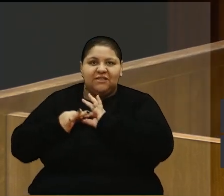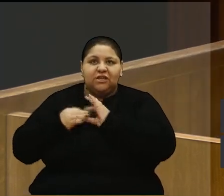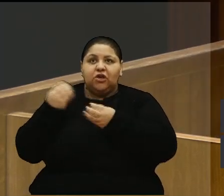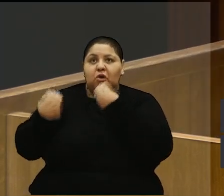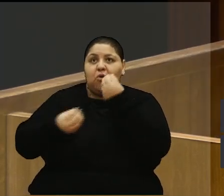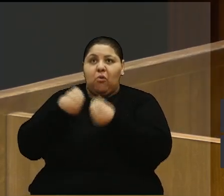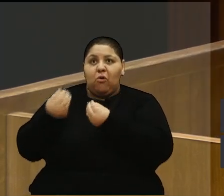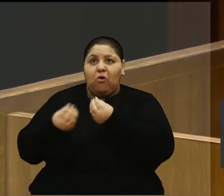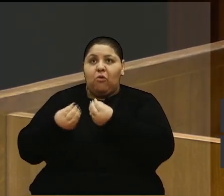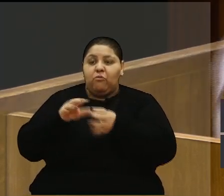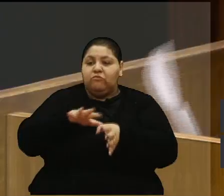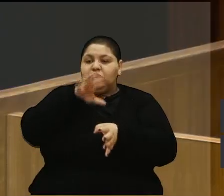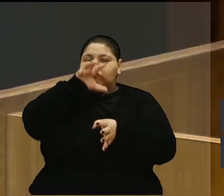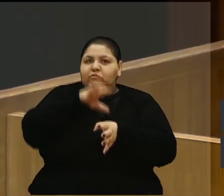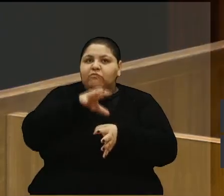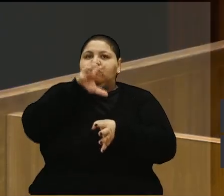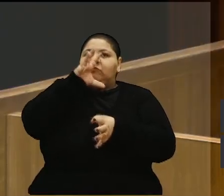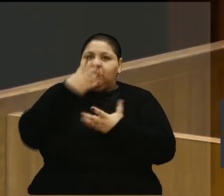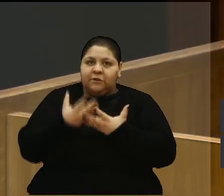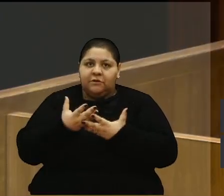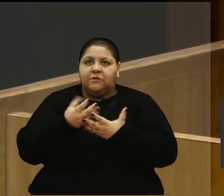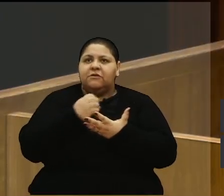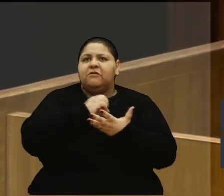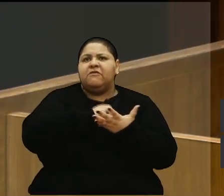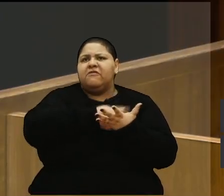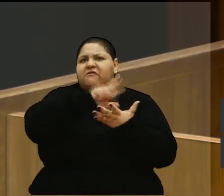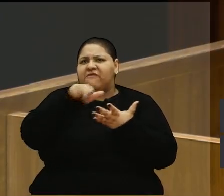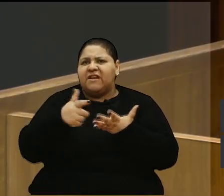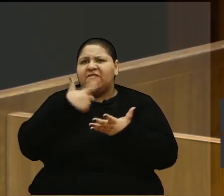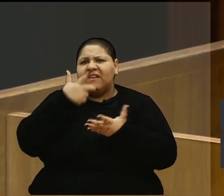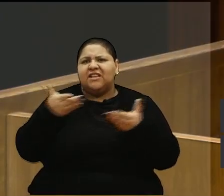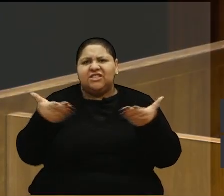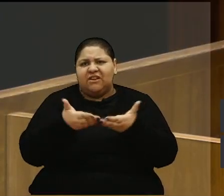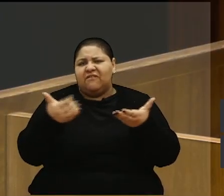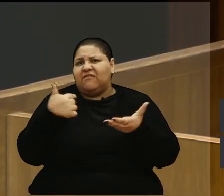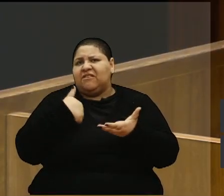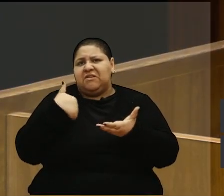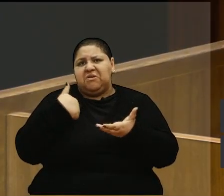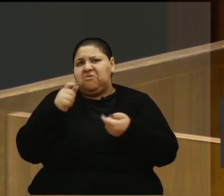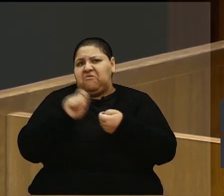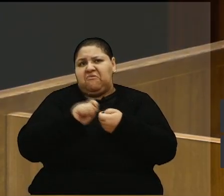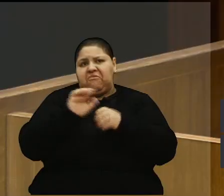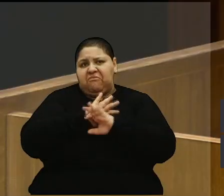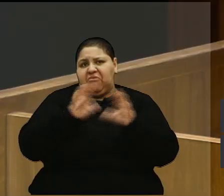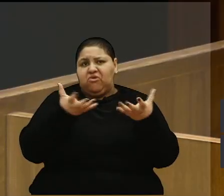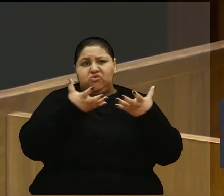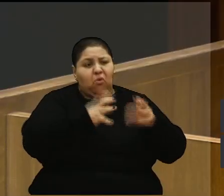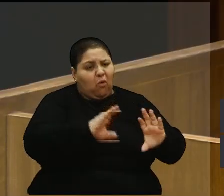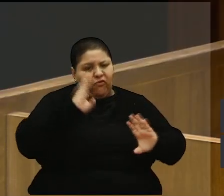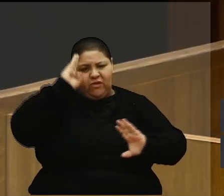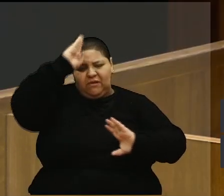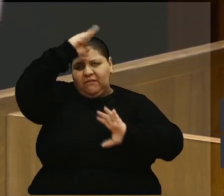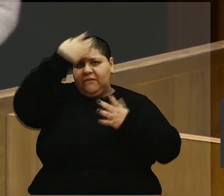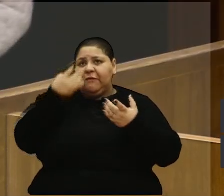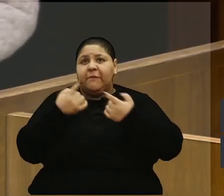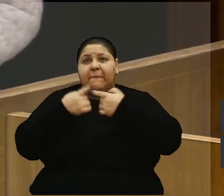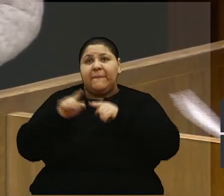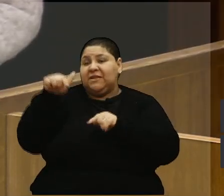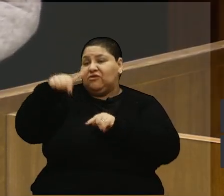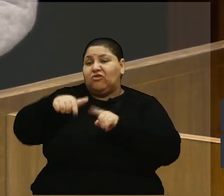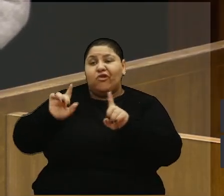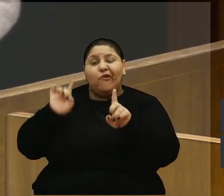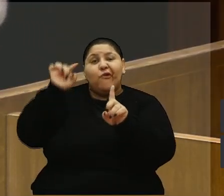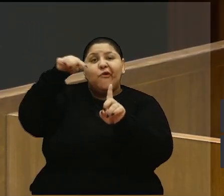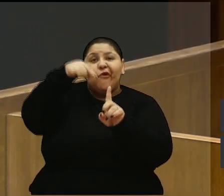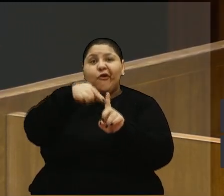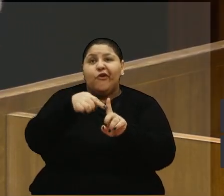uma crise respiratória, né? Então, ou várias outras falas que ele já fez que eu não faria e repudio o que o Bolsonaro fez, mas eu não venho com a intenção